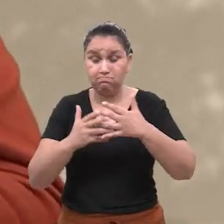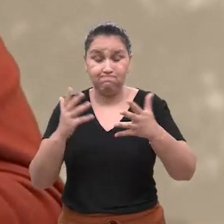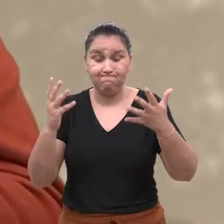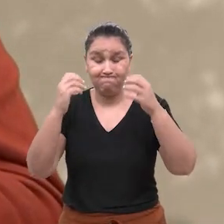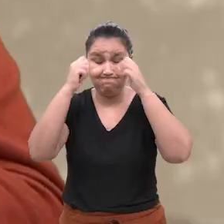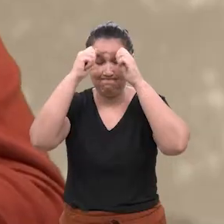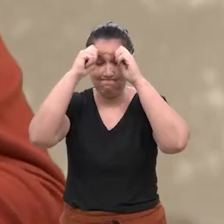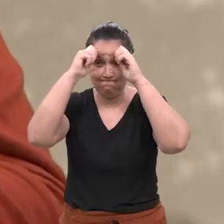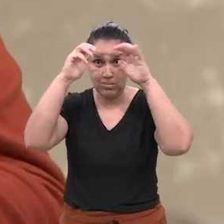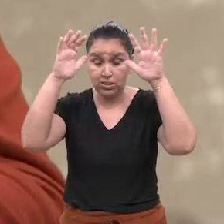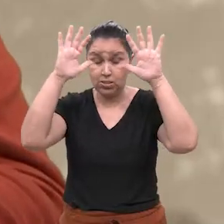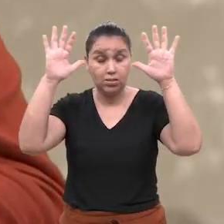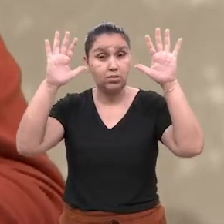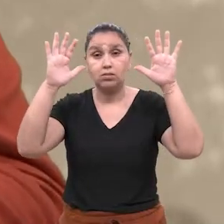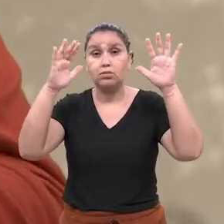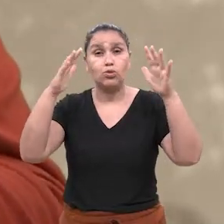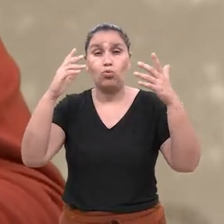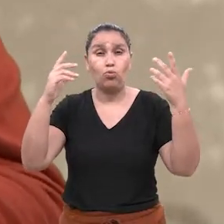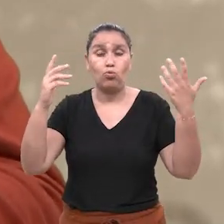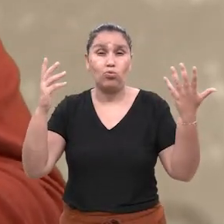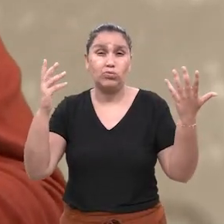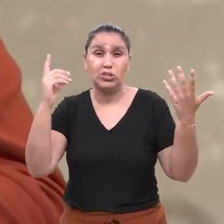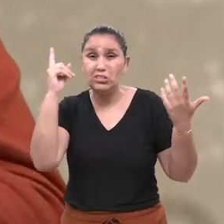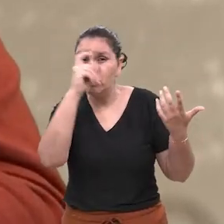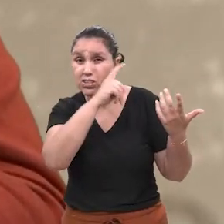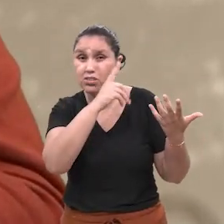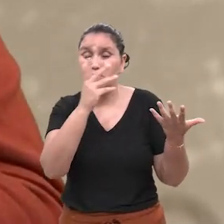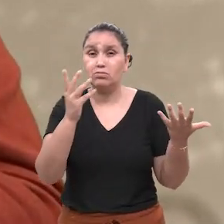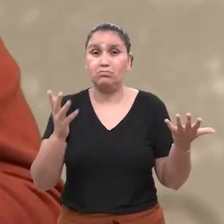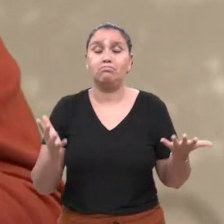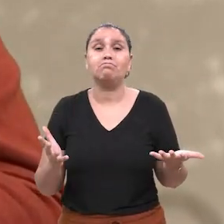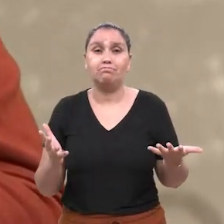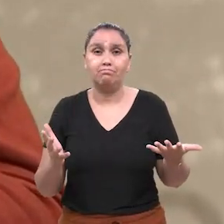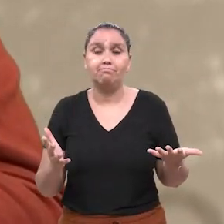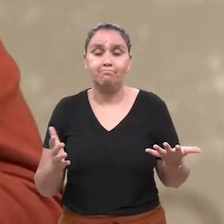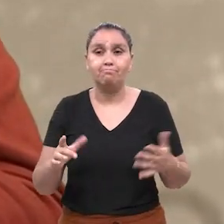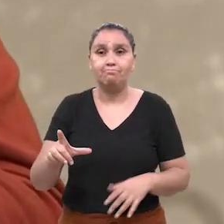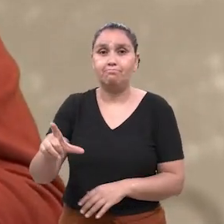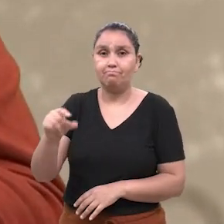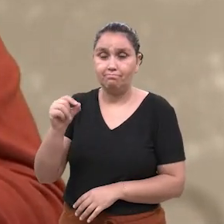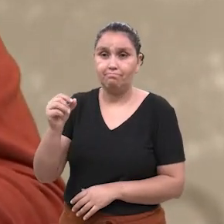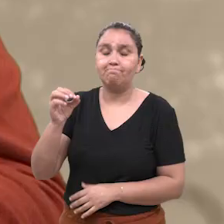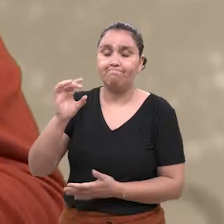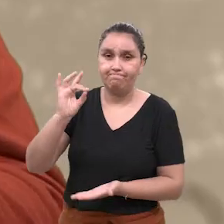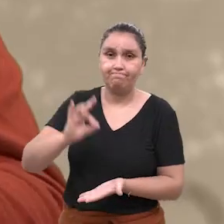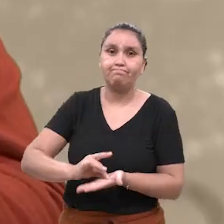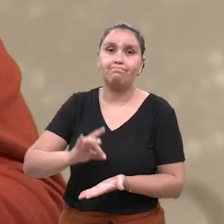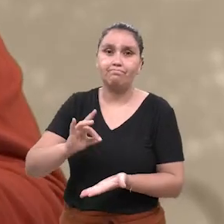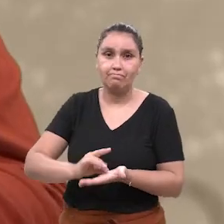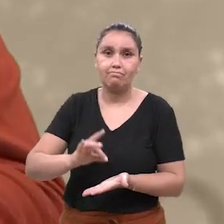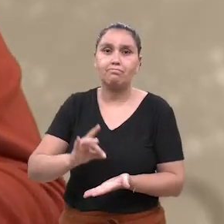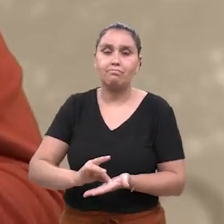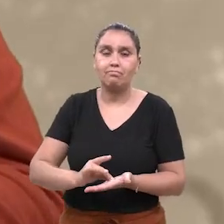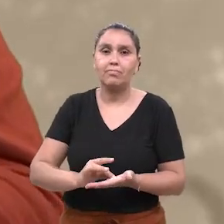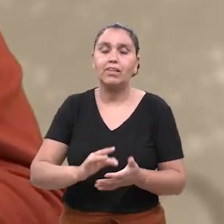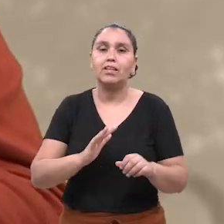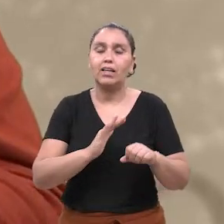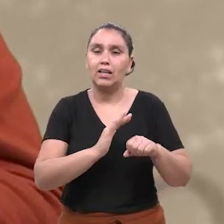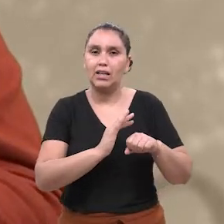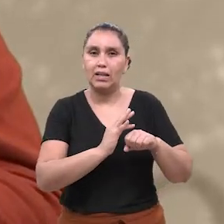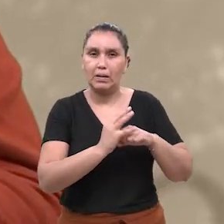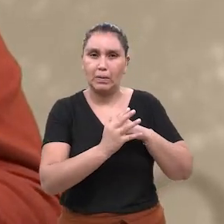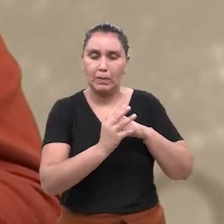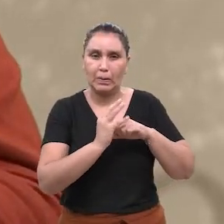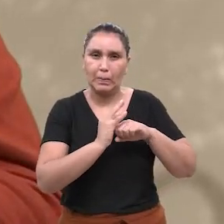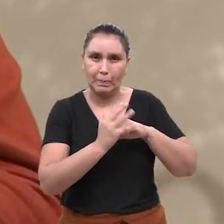Mas, enfim, Cris, eu acho que a gente foi feliz nas decisões, né, que tomou. A gente passou